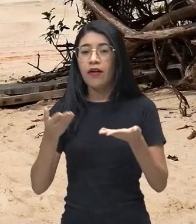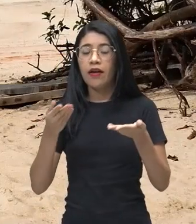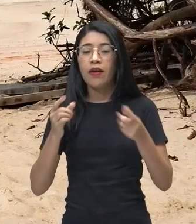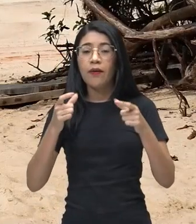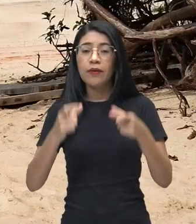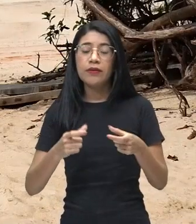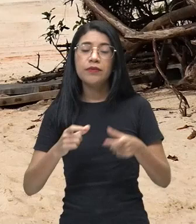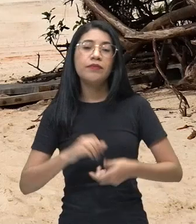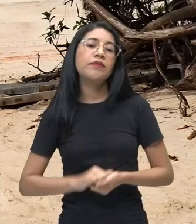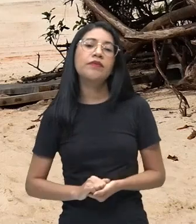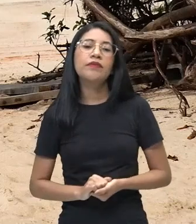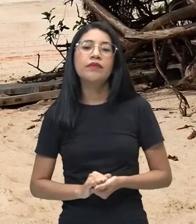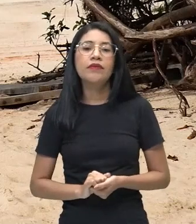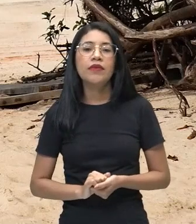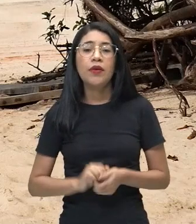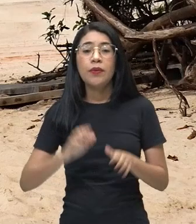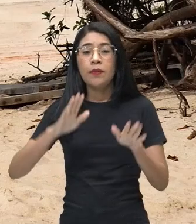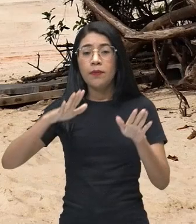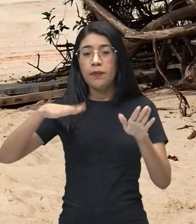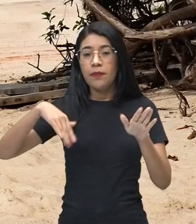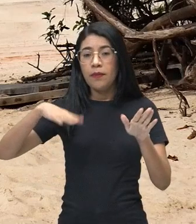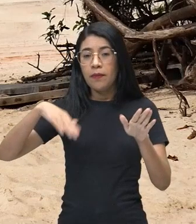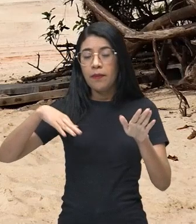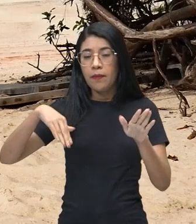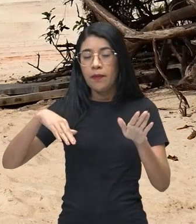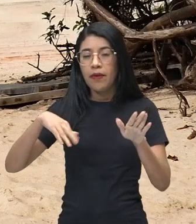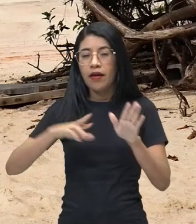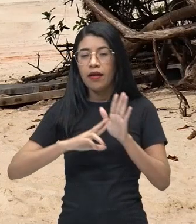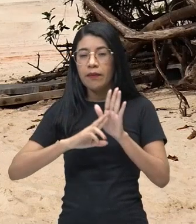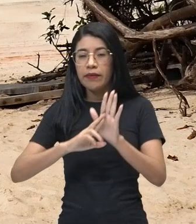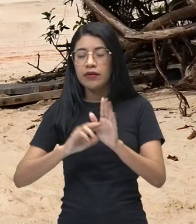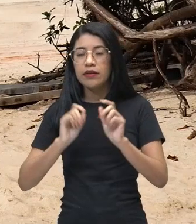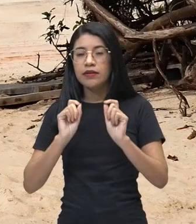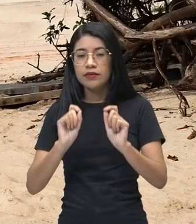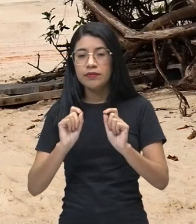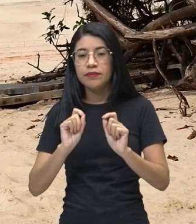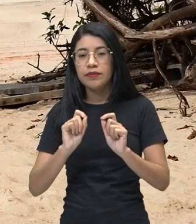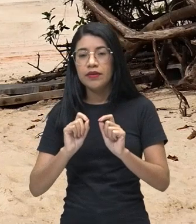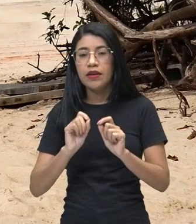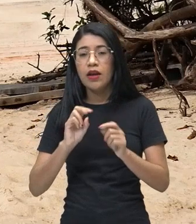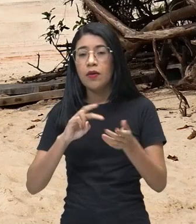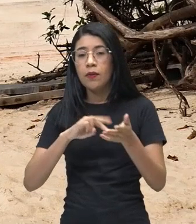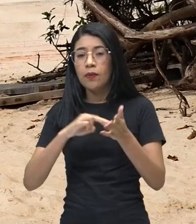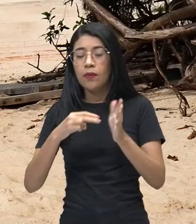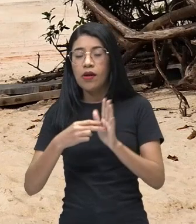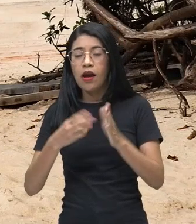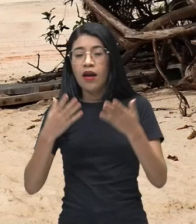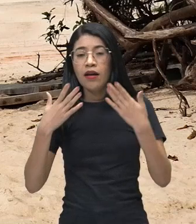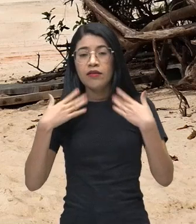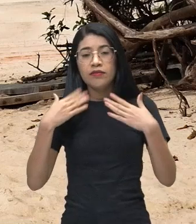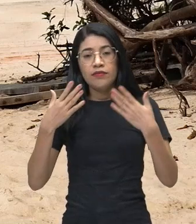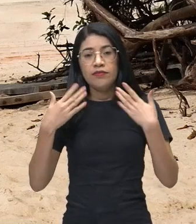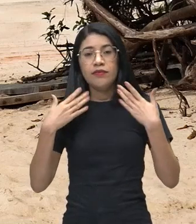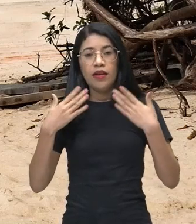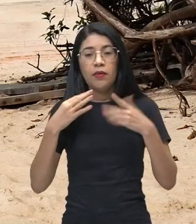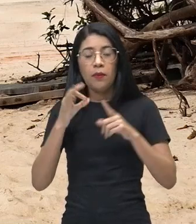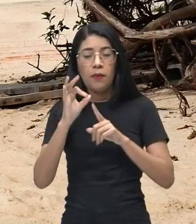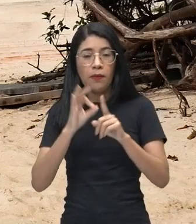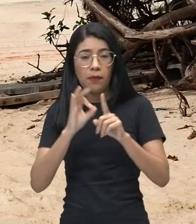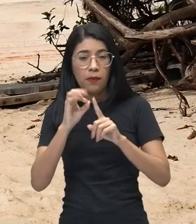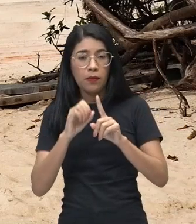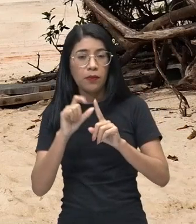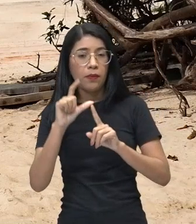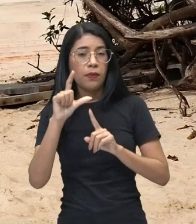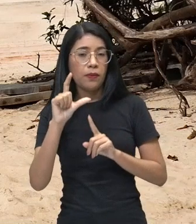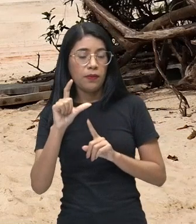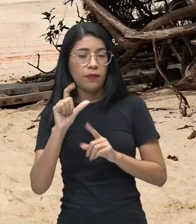Eu estou aqui em uma praia que representa muito bem o que é esse calor, o que é essa temperatura,